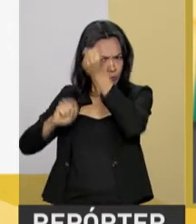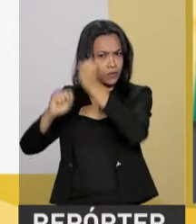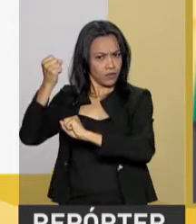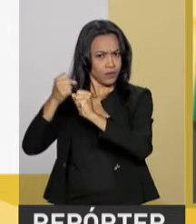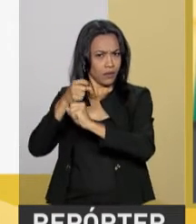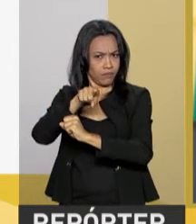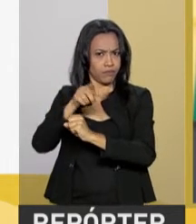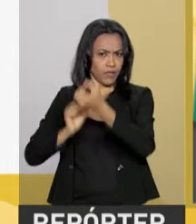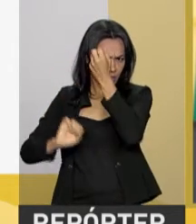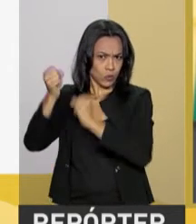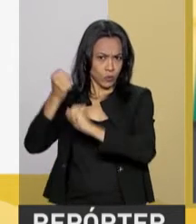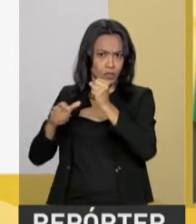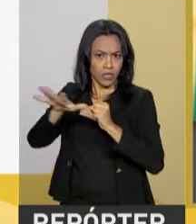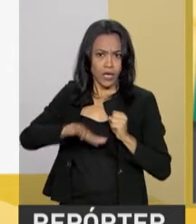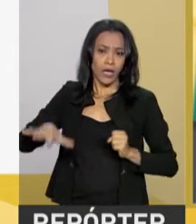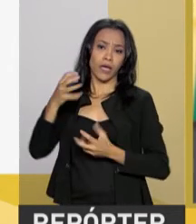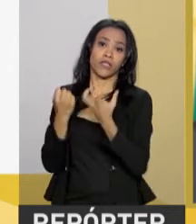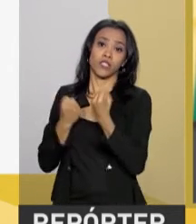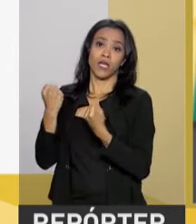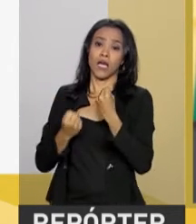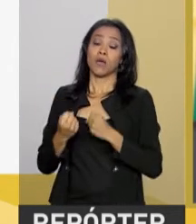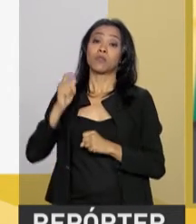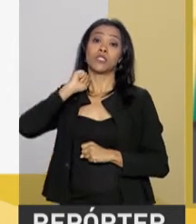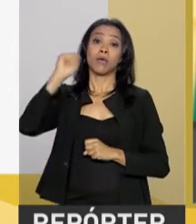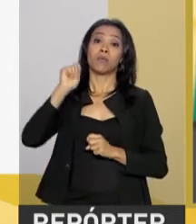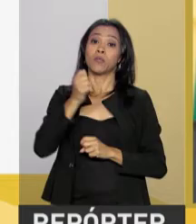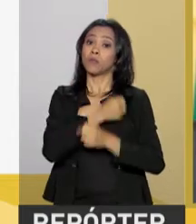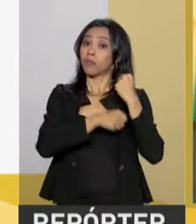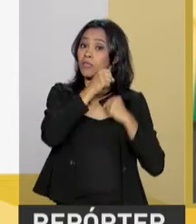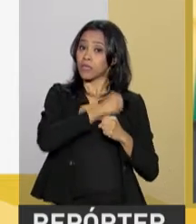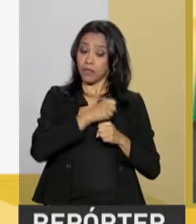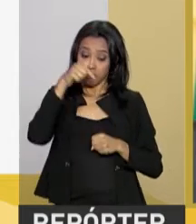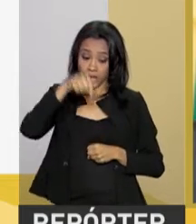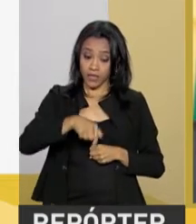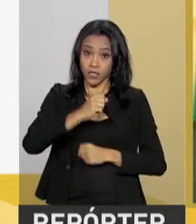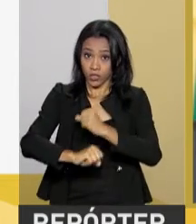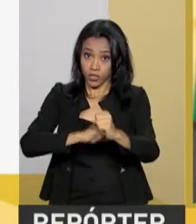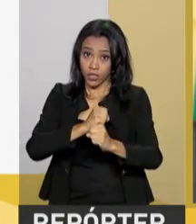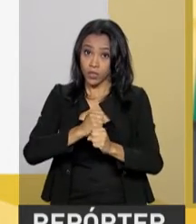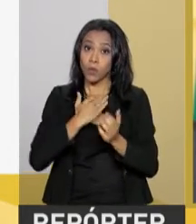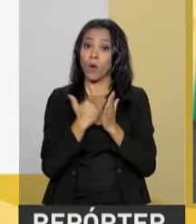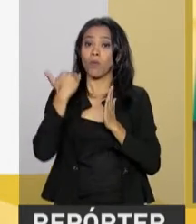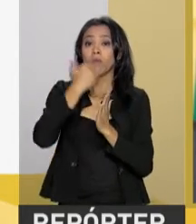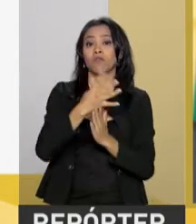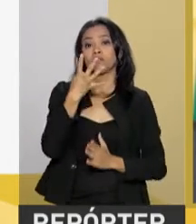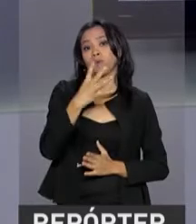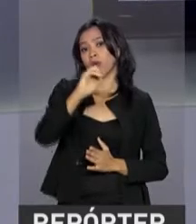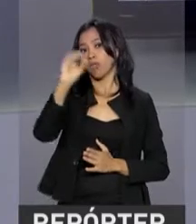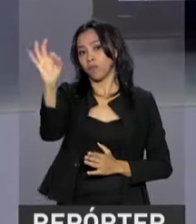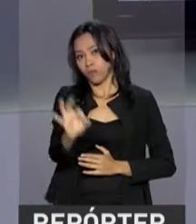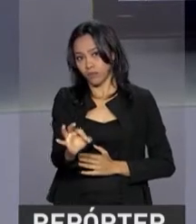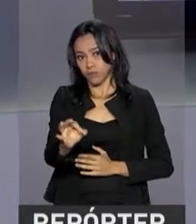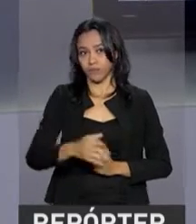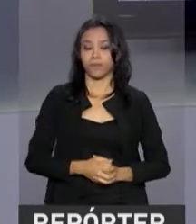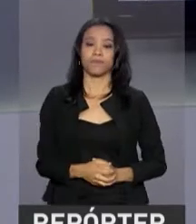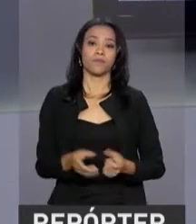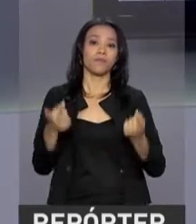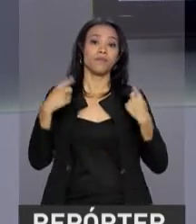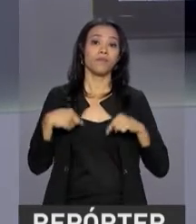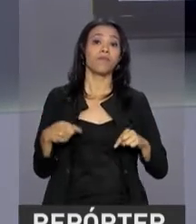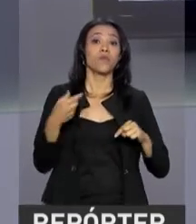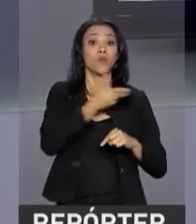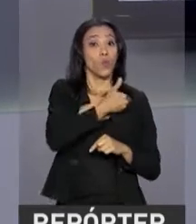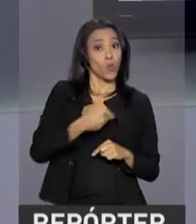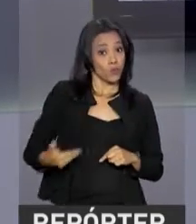indústria produção automotiva de abril do ano passado para abril desde ano o aumento foi de 40% ora o governo